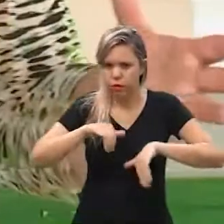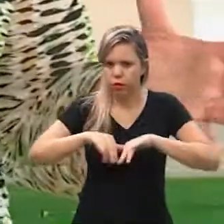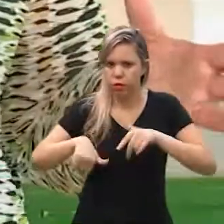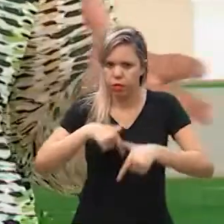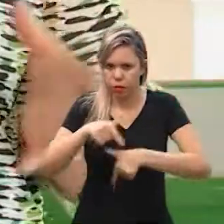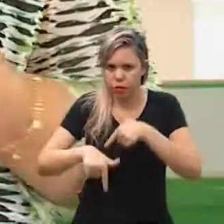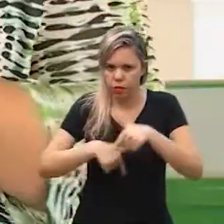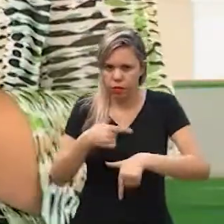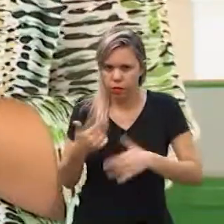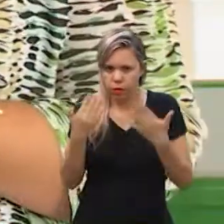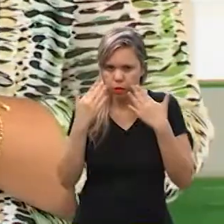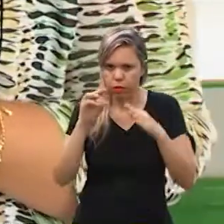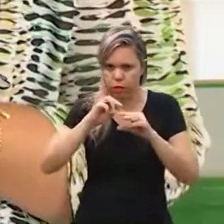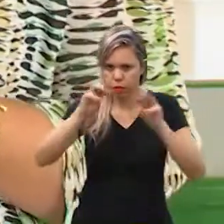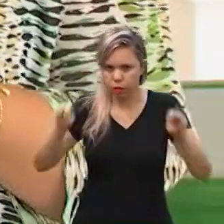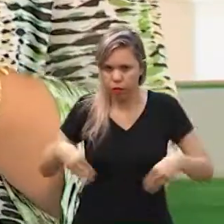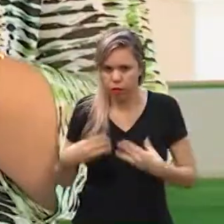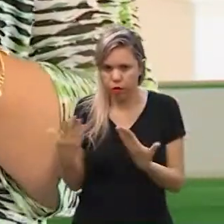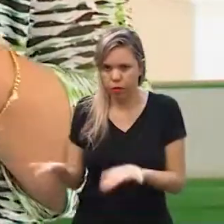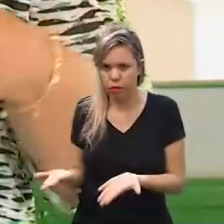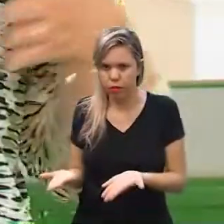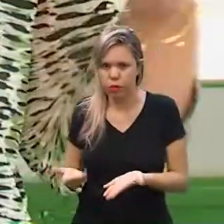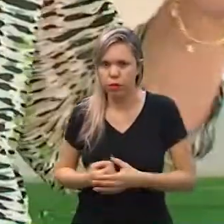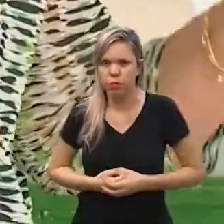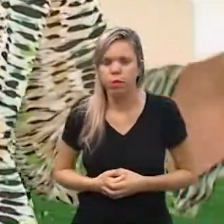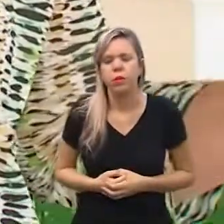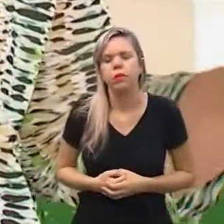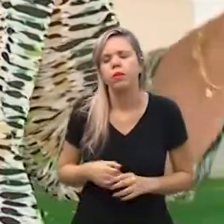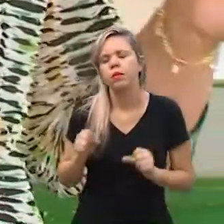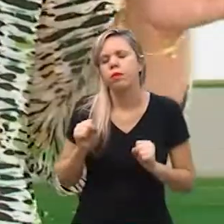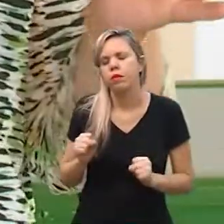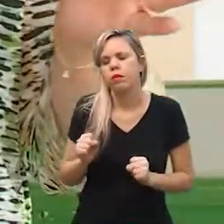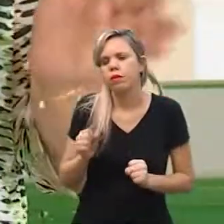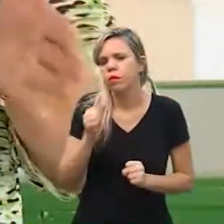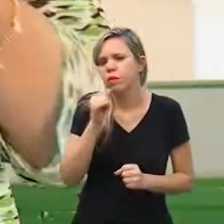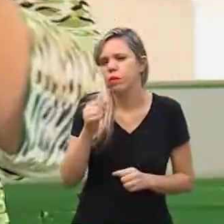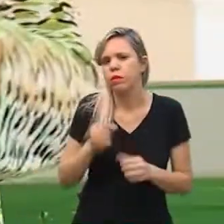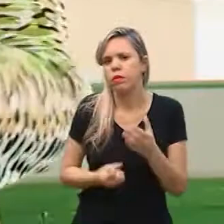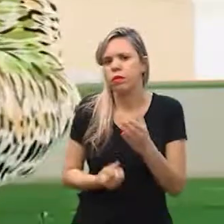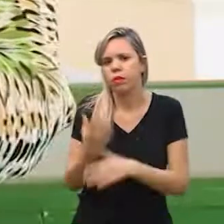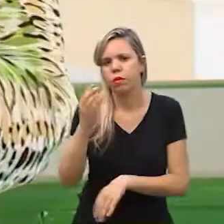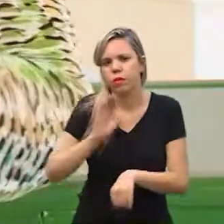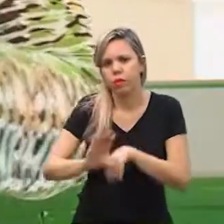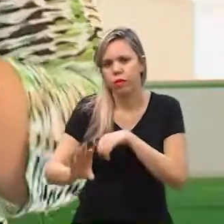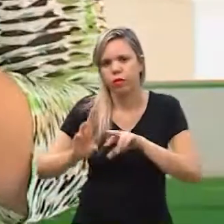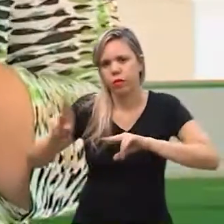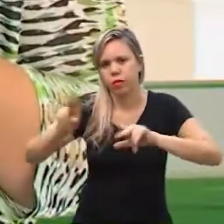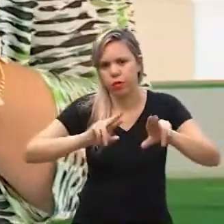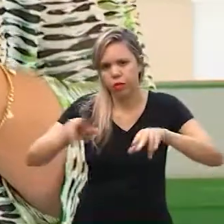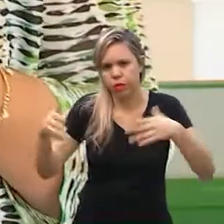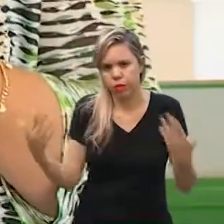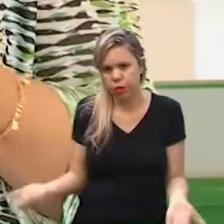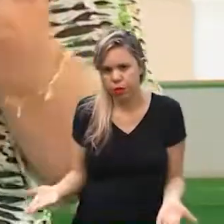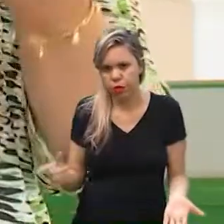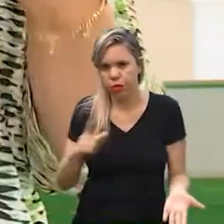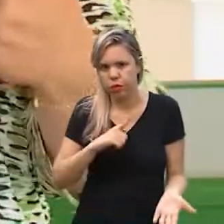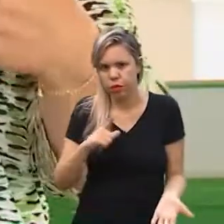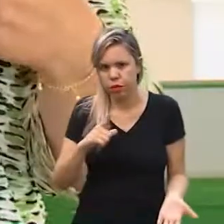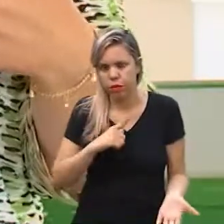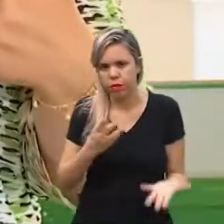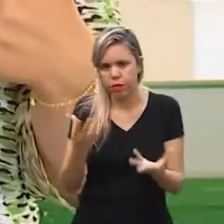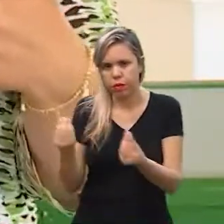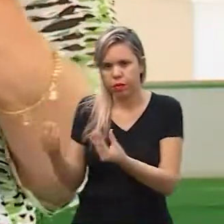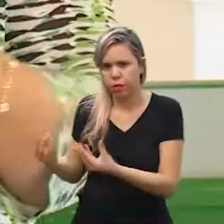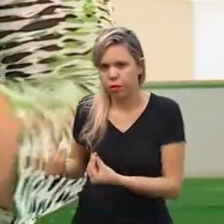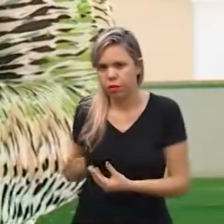dividir o trabalho dentro de um museu. E para isso, podem ser formações até diferenciadas. A gente tem